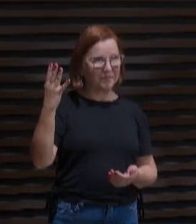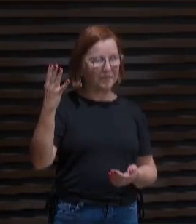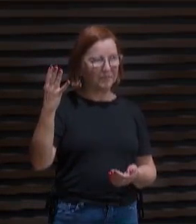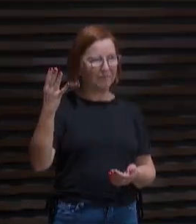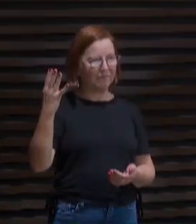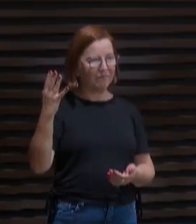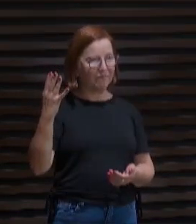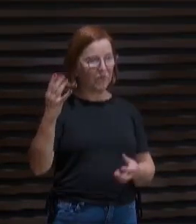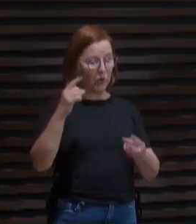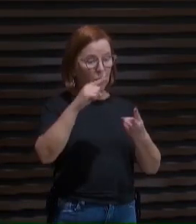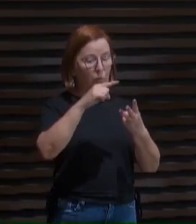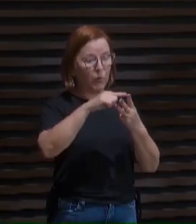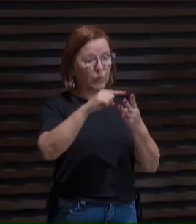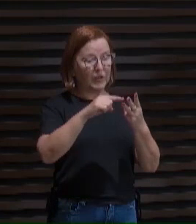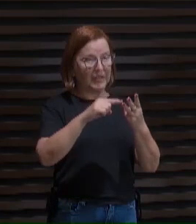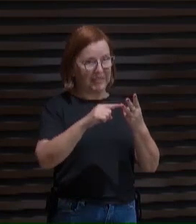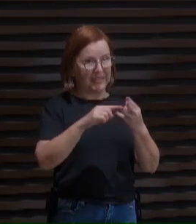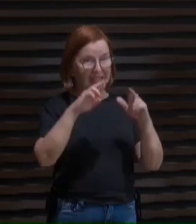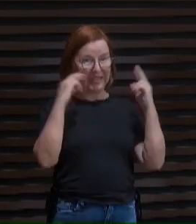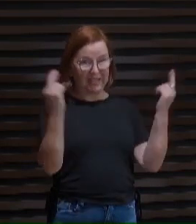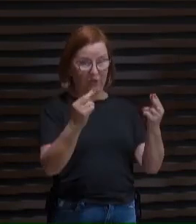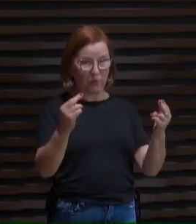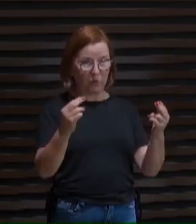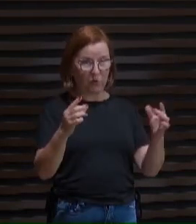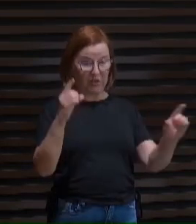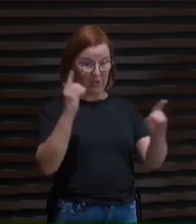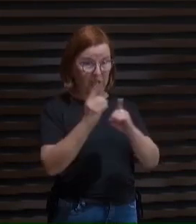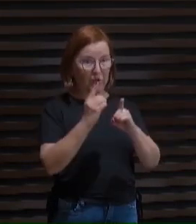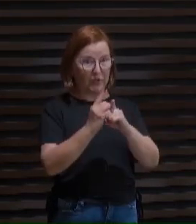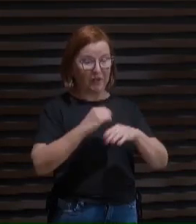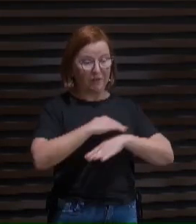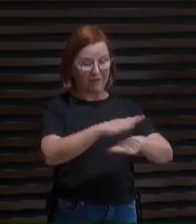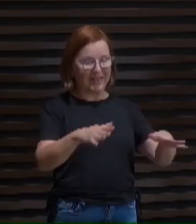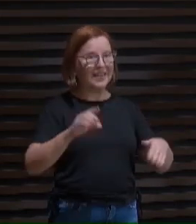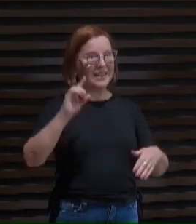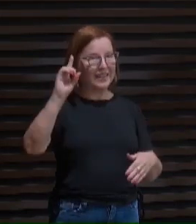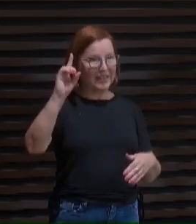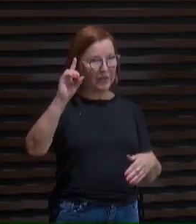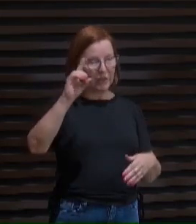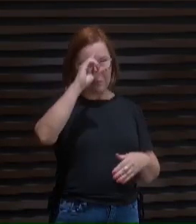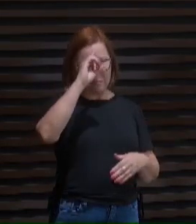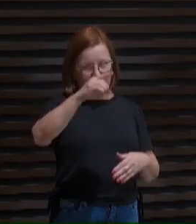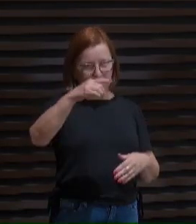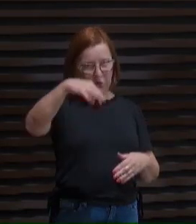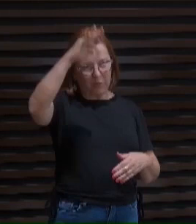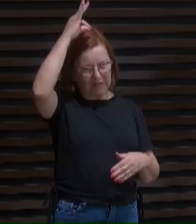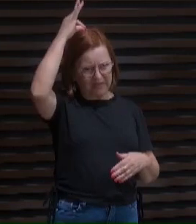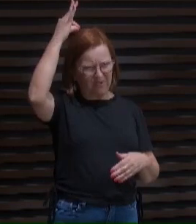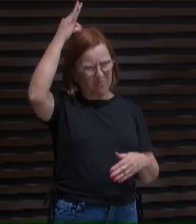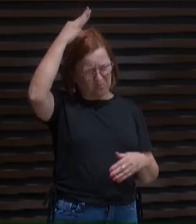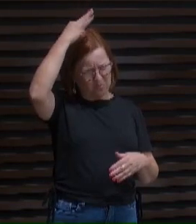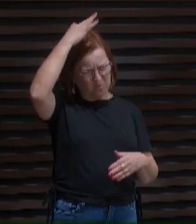Quando os 3 reinos se encontraram lá no vale, Deus mandou um espírito de confusão